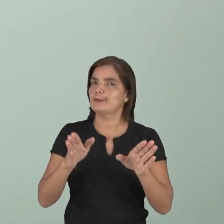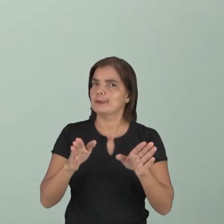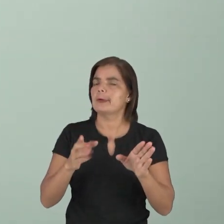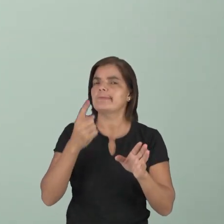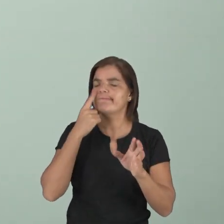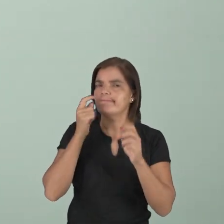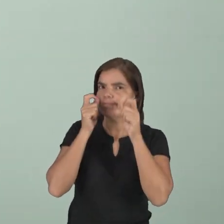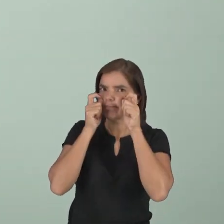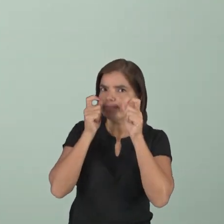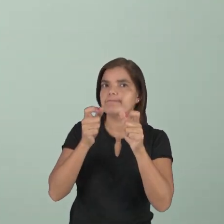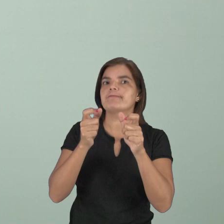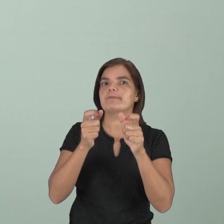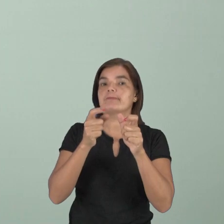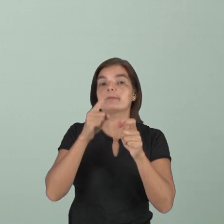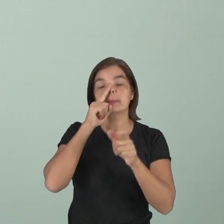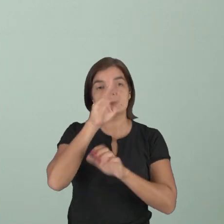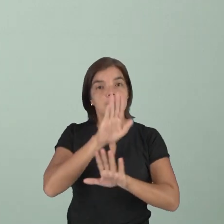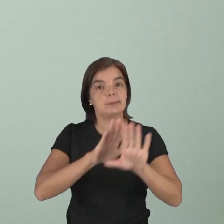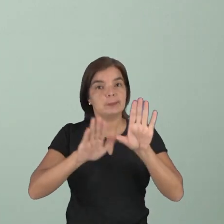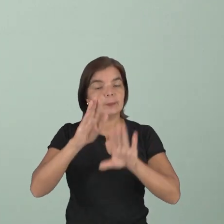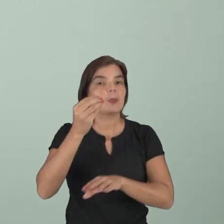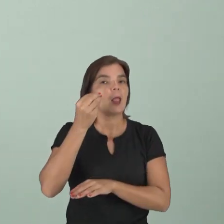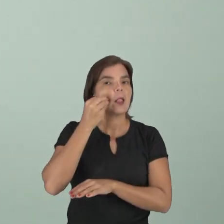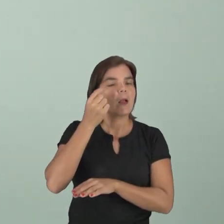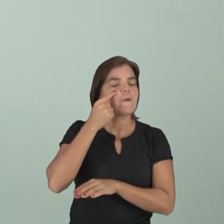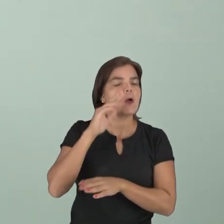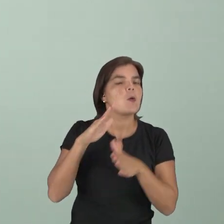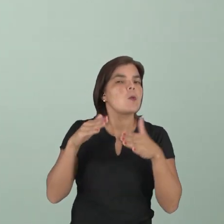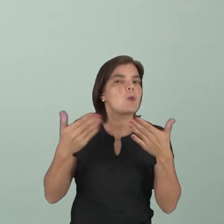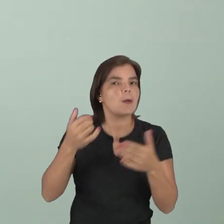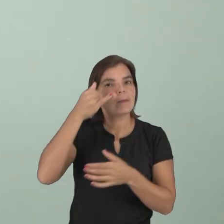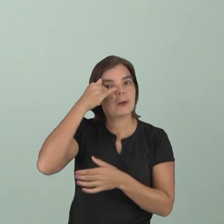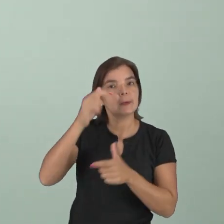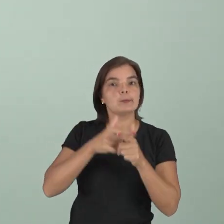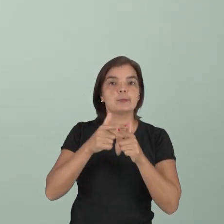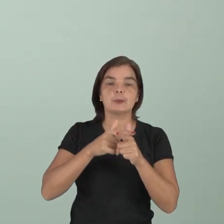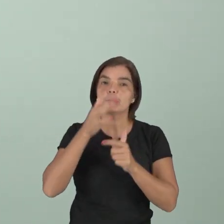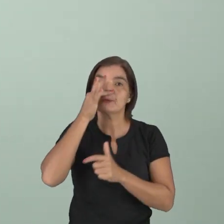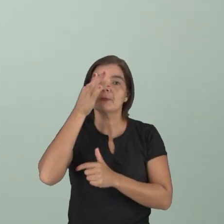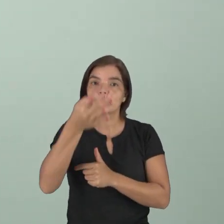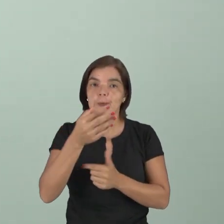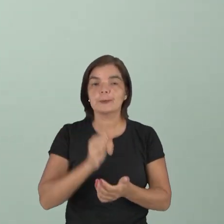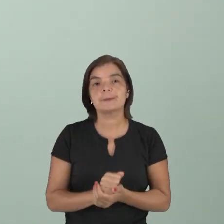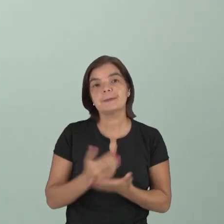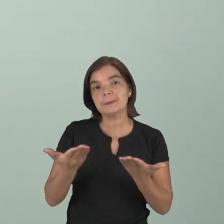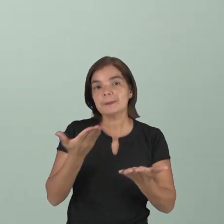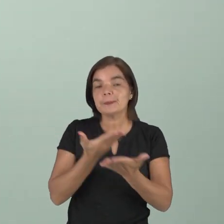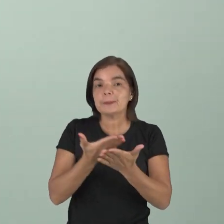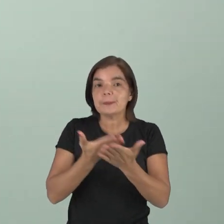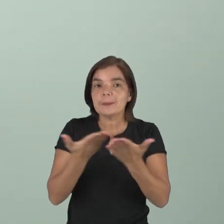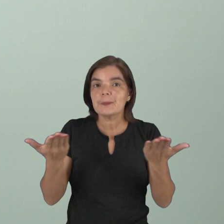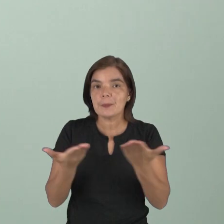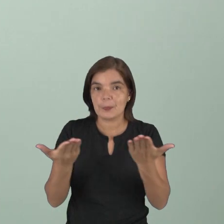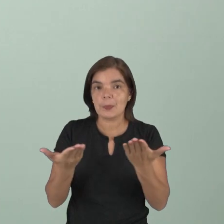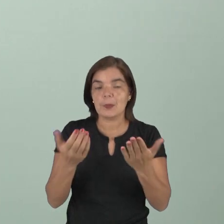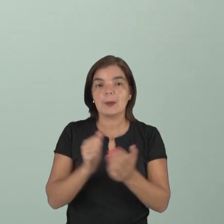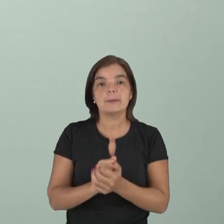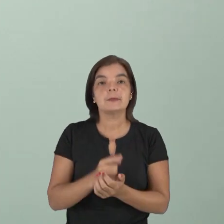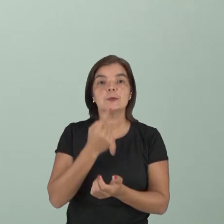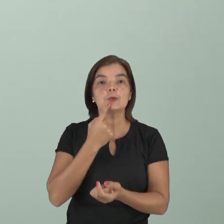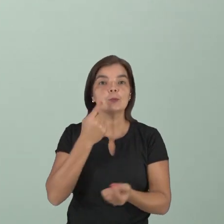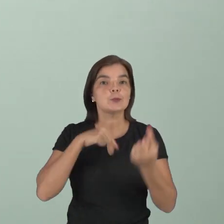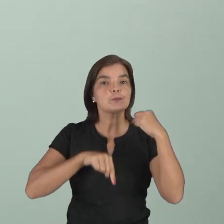é um sinalizador. Você já tem que tomar cuidado, tentar identificar os sinais para evitar problemas maiores. Então essa foi a nossa aula sobre